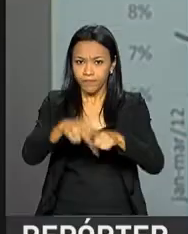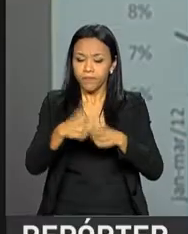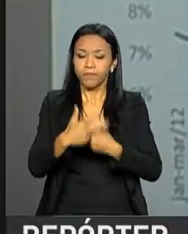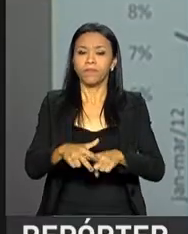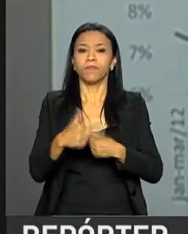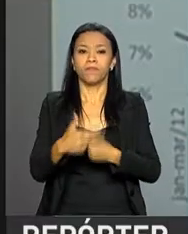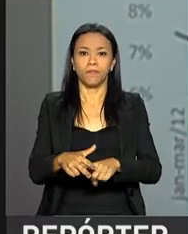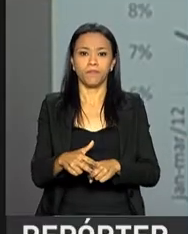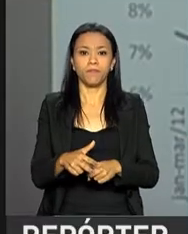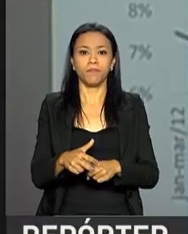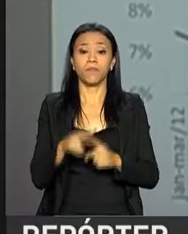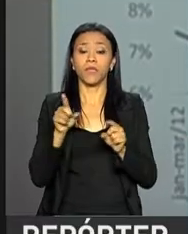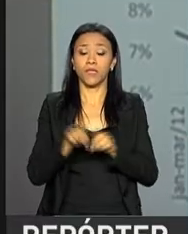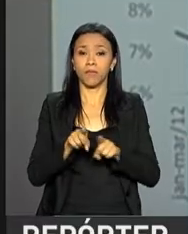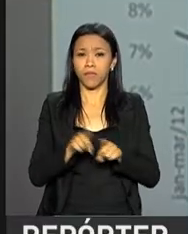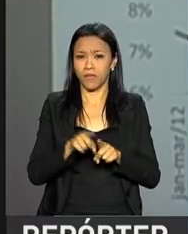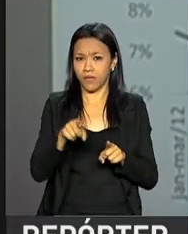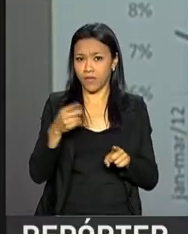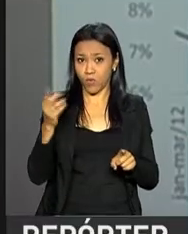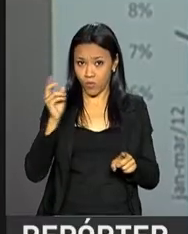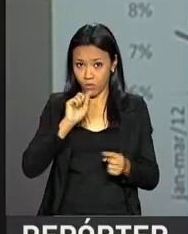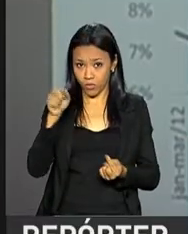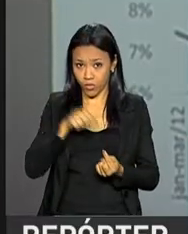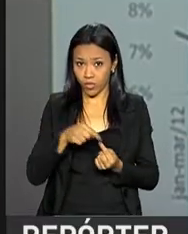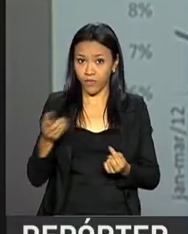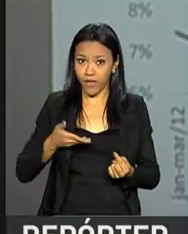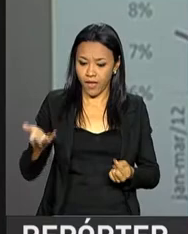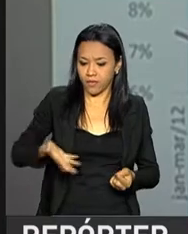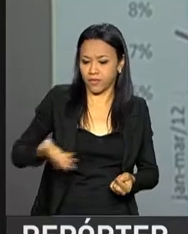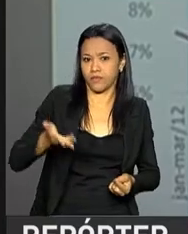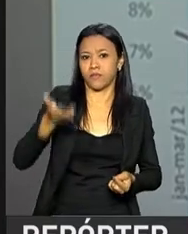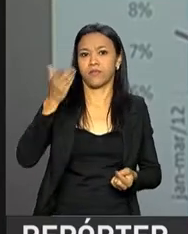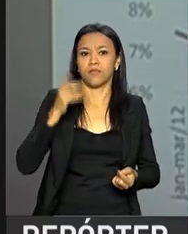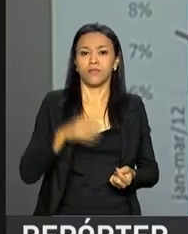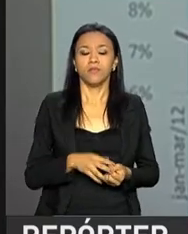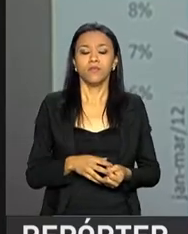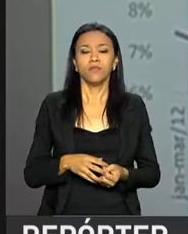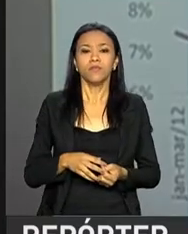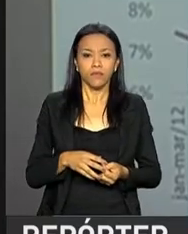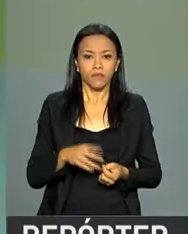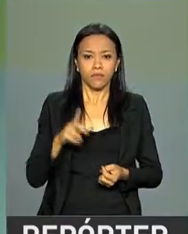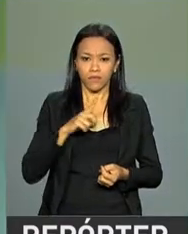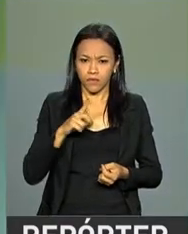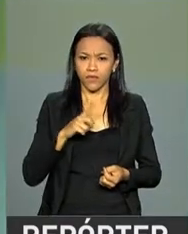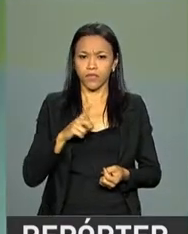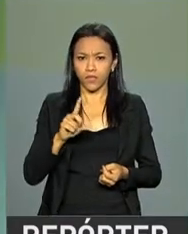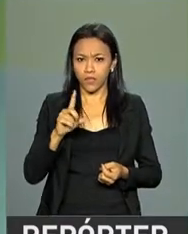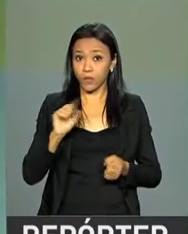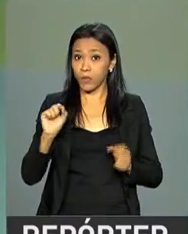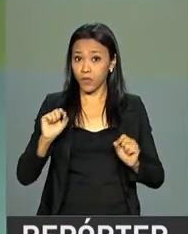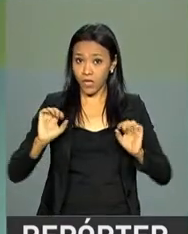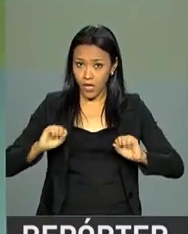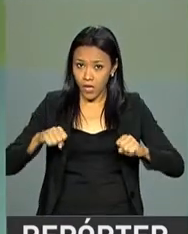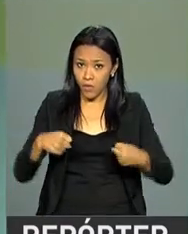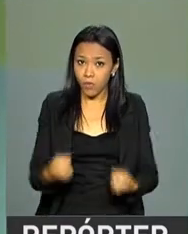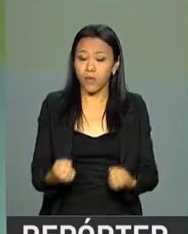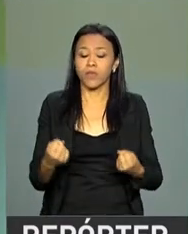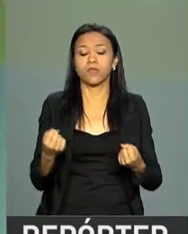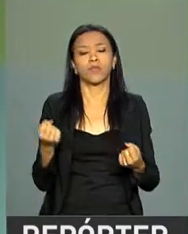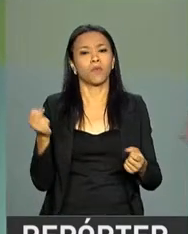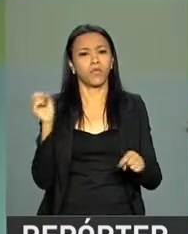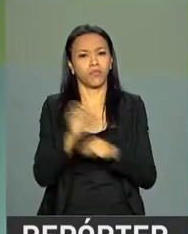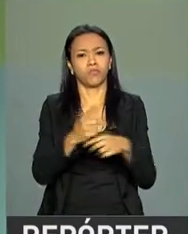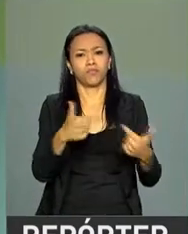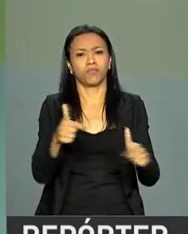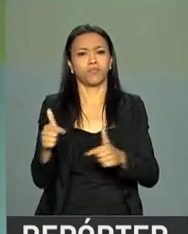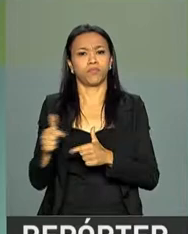tendência daqui é acelerar. Então, nós teremos, de fato, uma tendência de recuperação de emprego no Brasil, aí sim